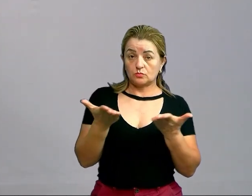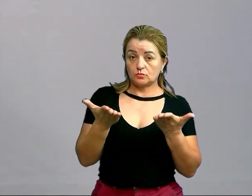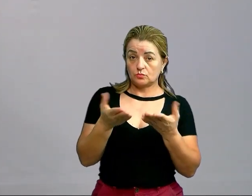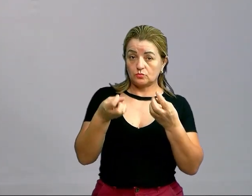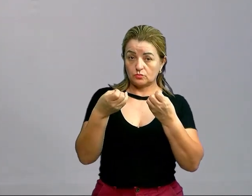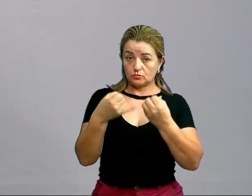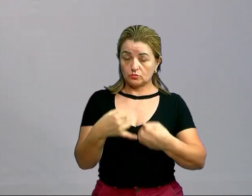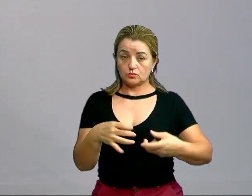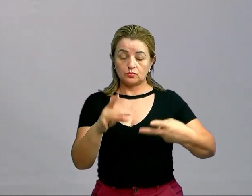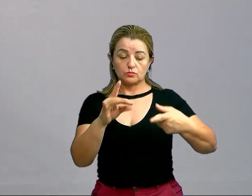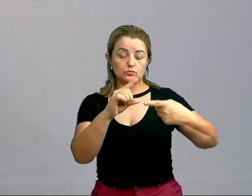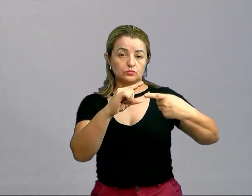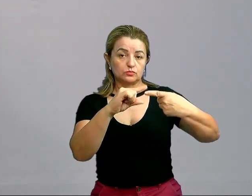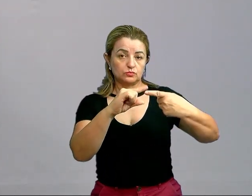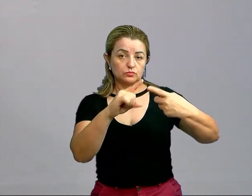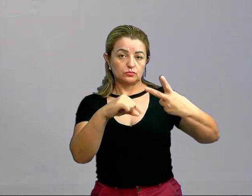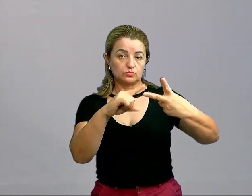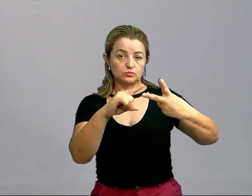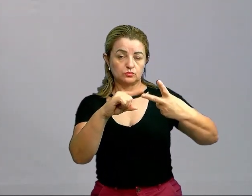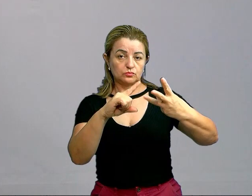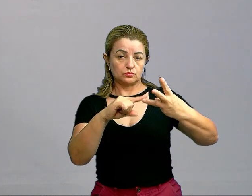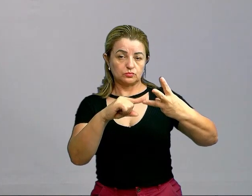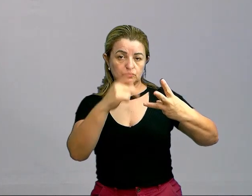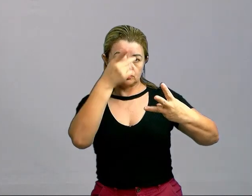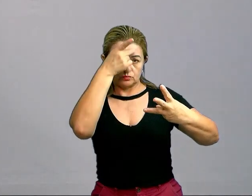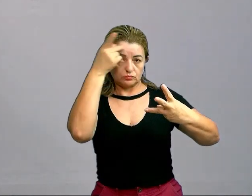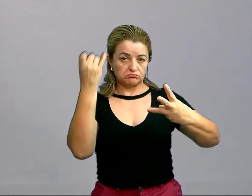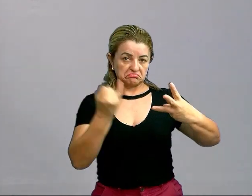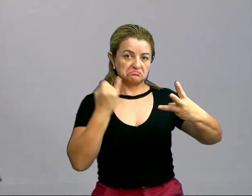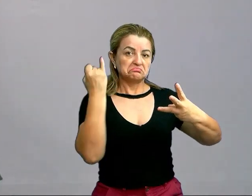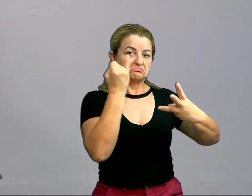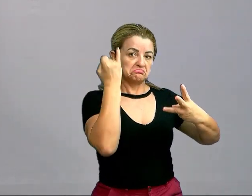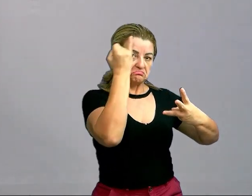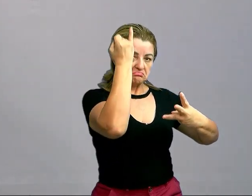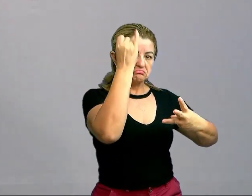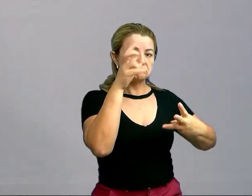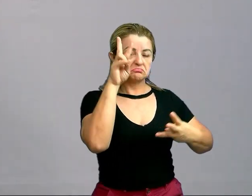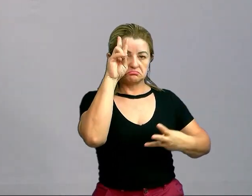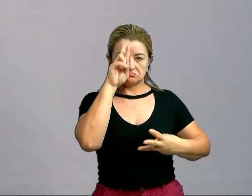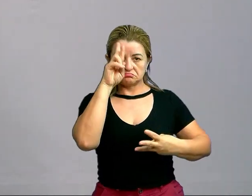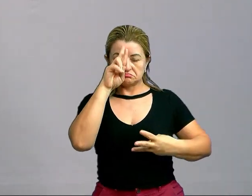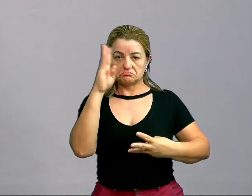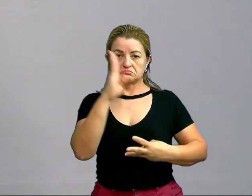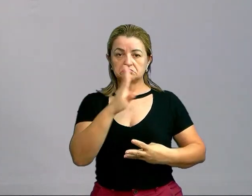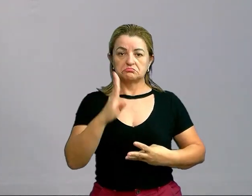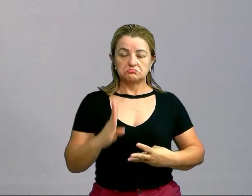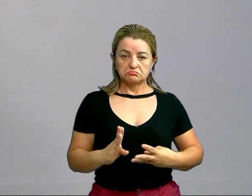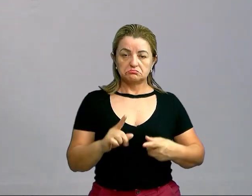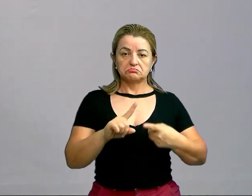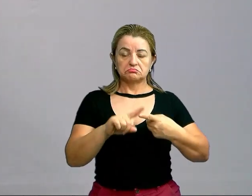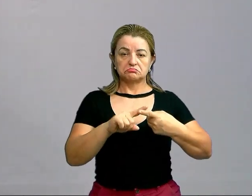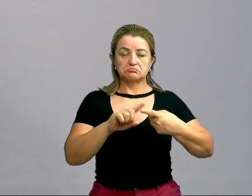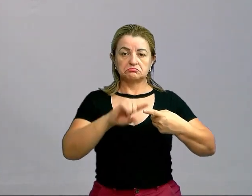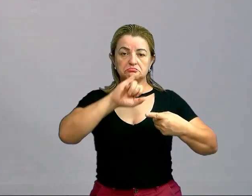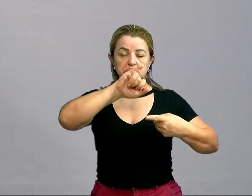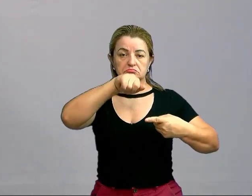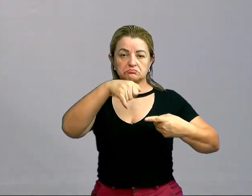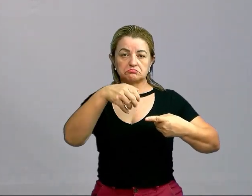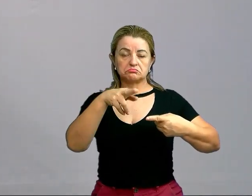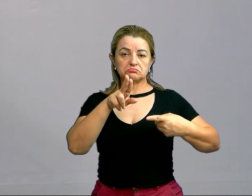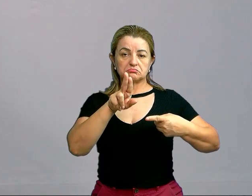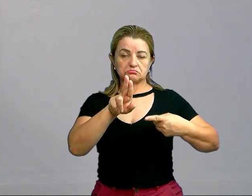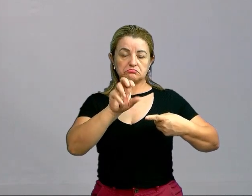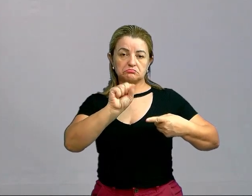três ícones da história brasileira, né, que é Juscelino Kubitschek, né, que ficou aí conhecido como JK,